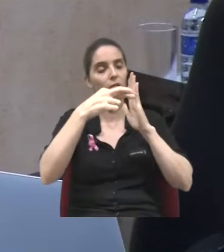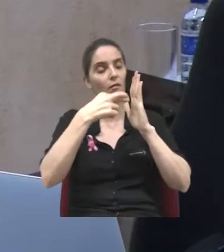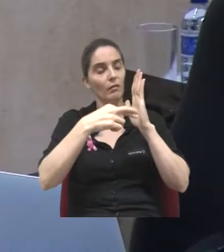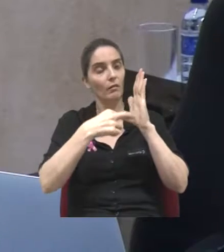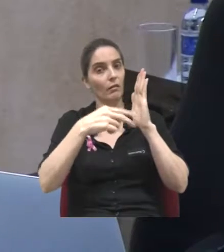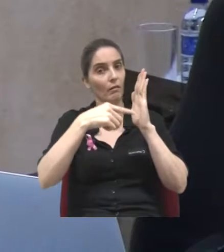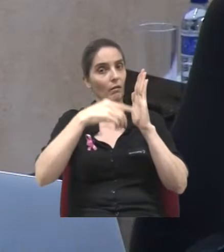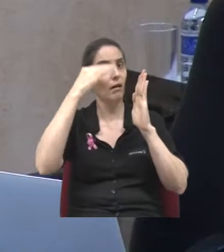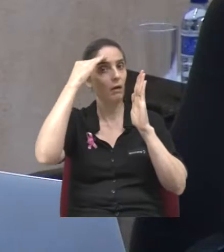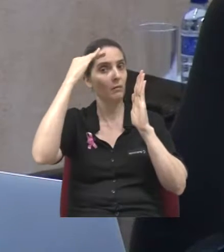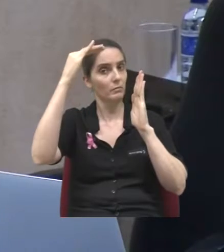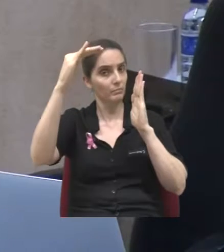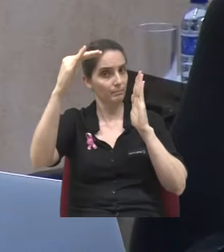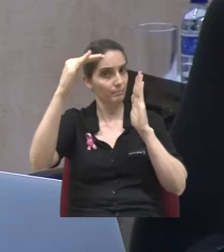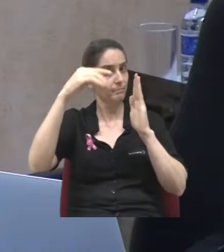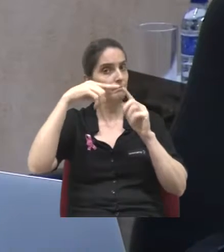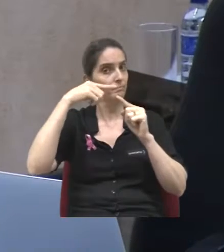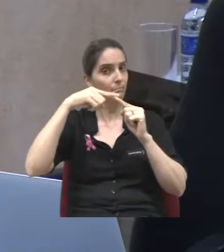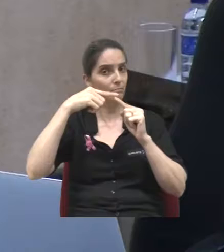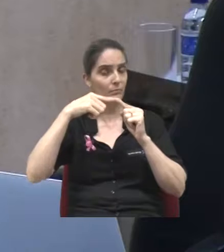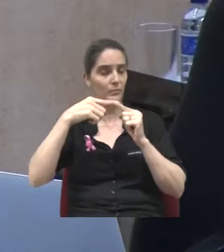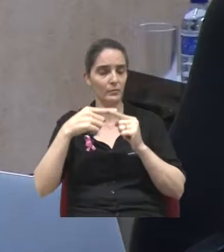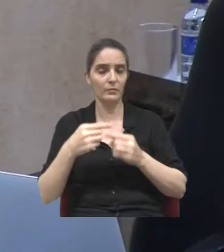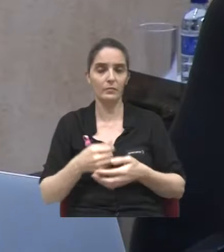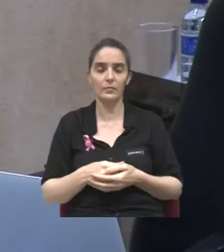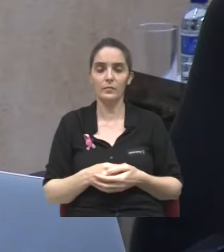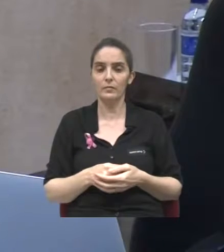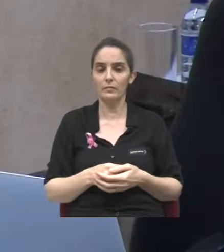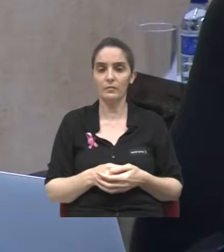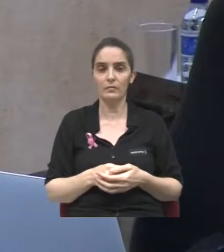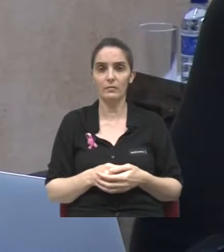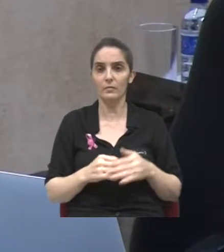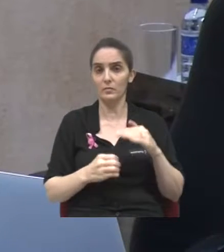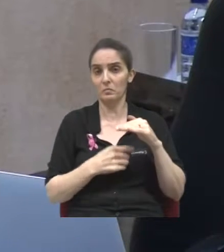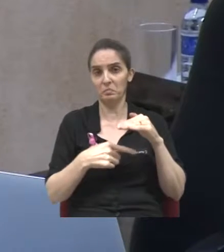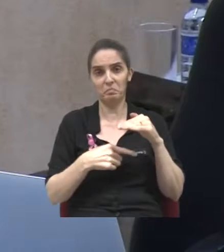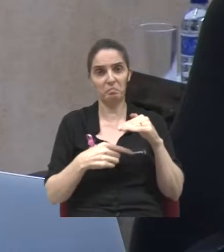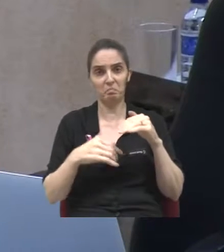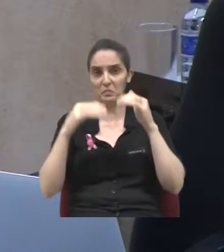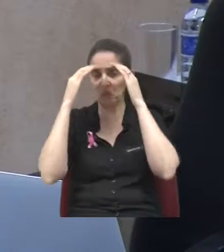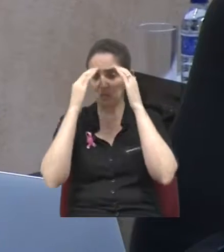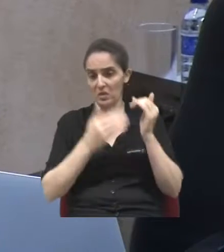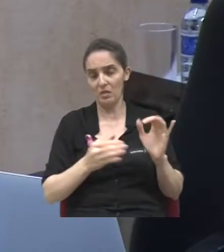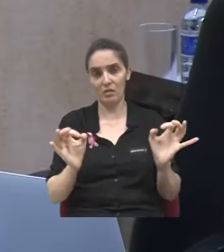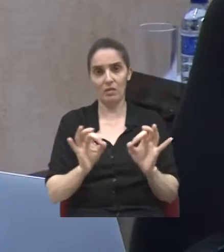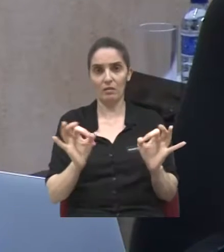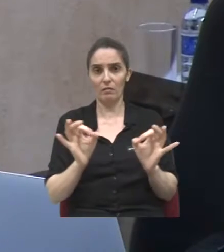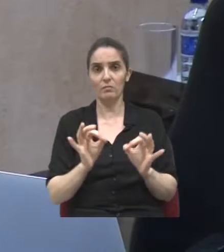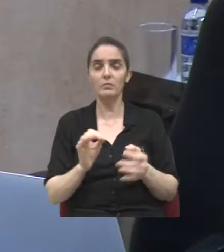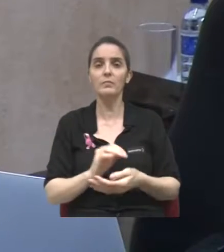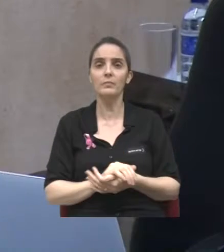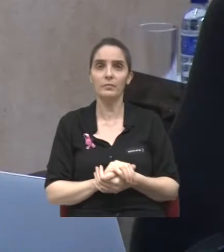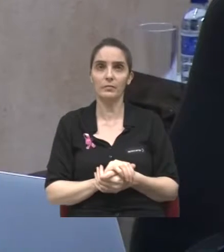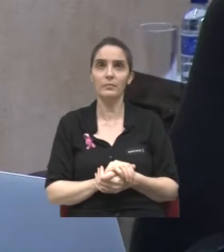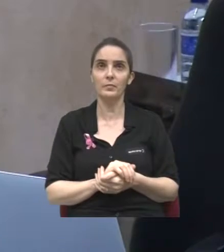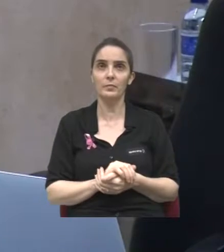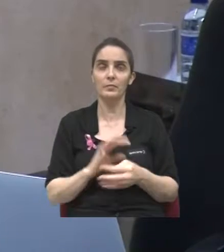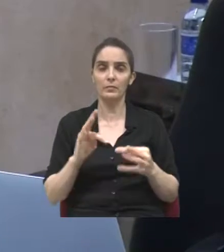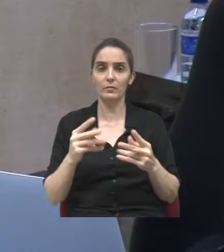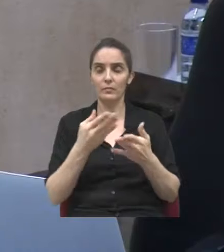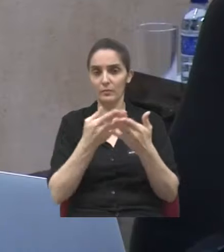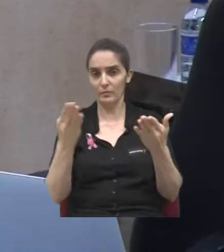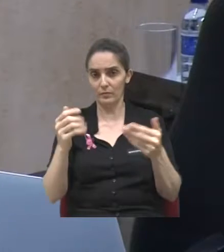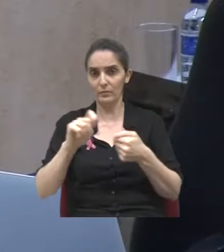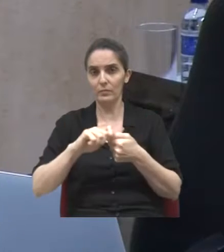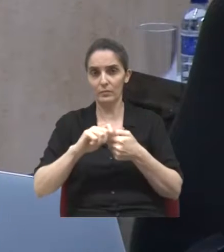gente percebe que isso não tenha sido uma prática da empresa. E faço o coro aí nas medidas que forem necessárias acerca